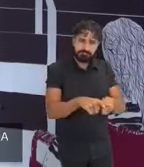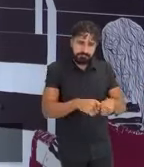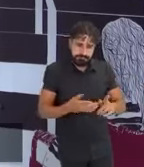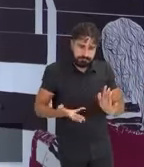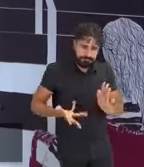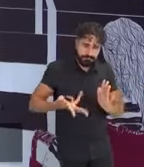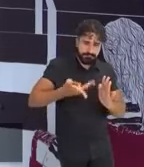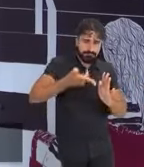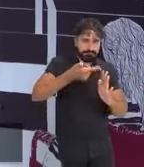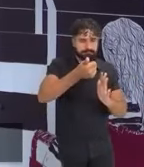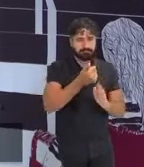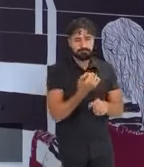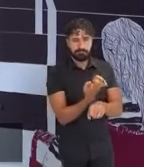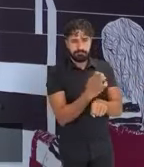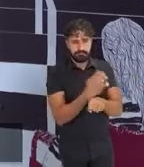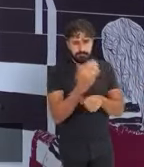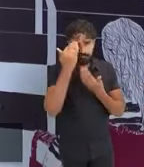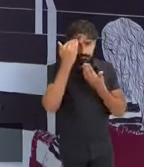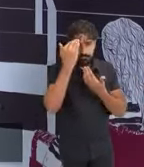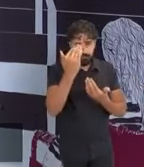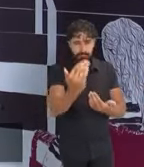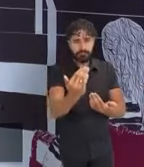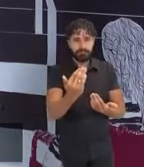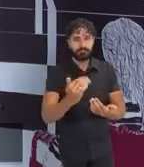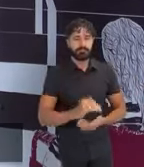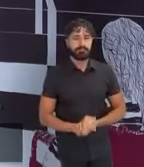do estágio. Muito obrigado.